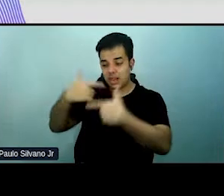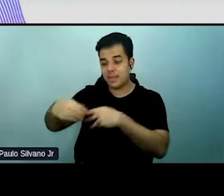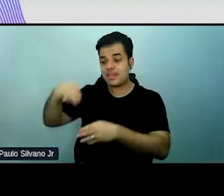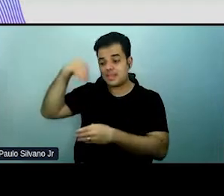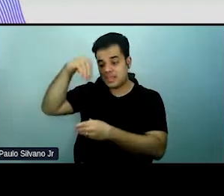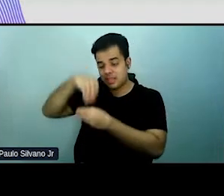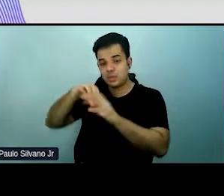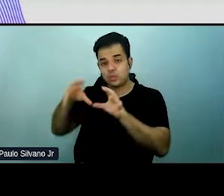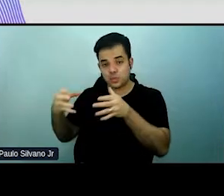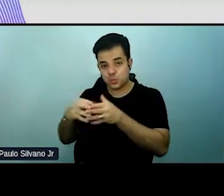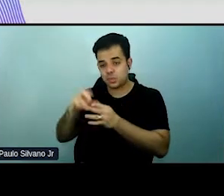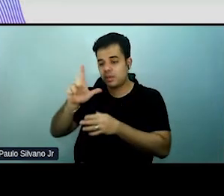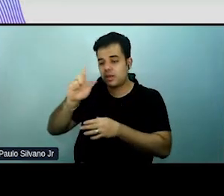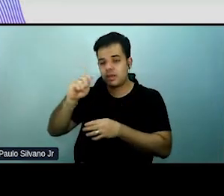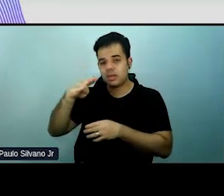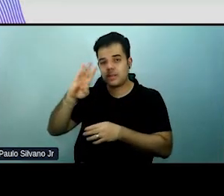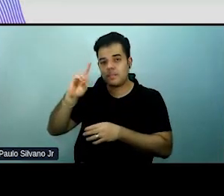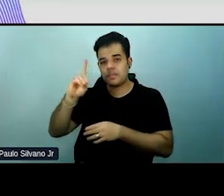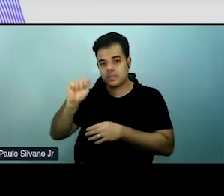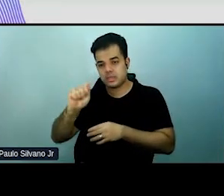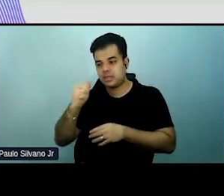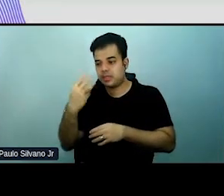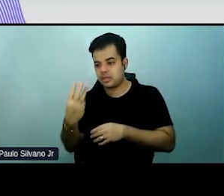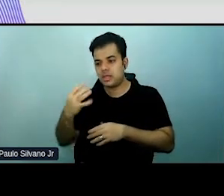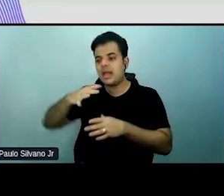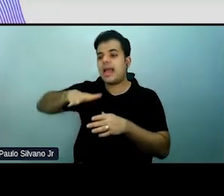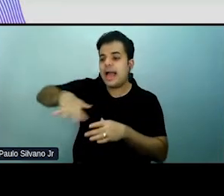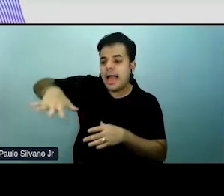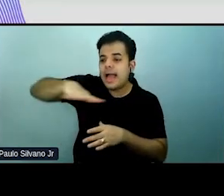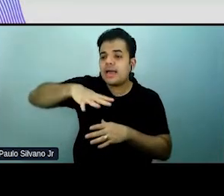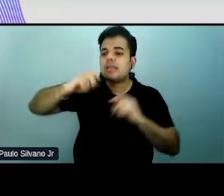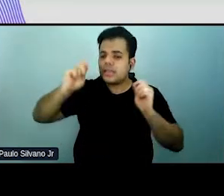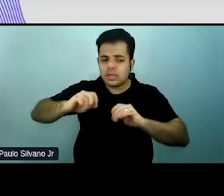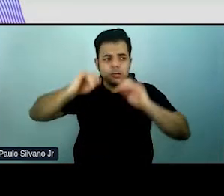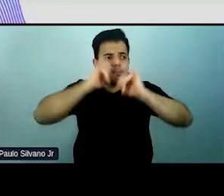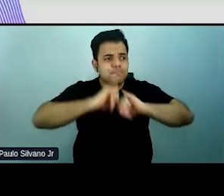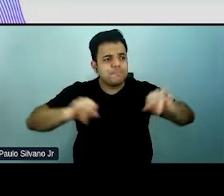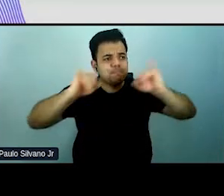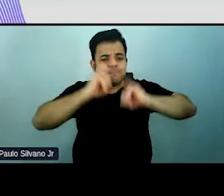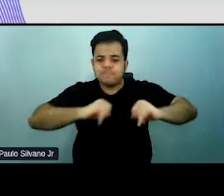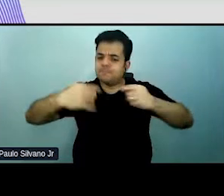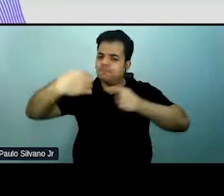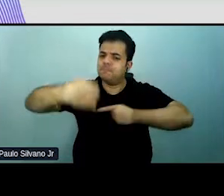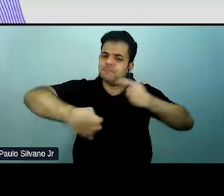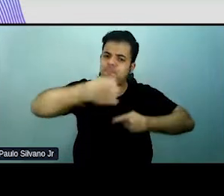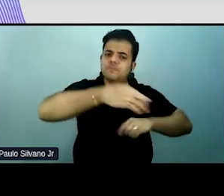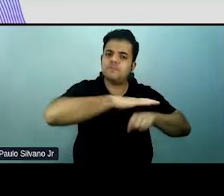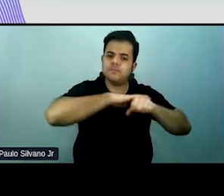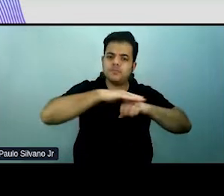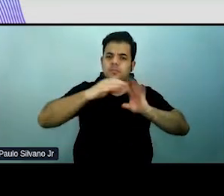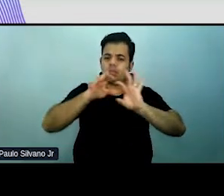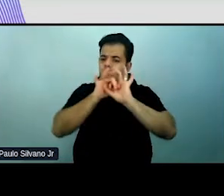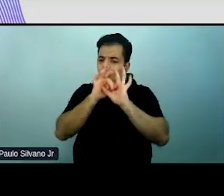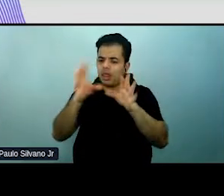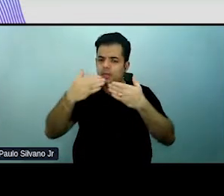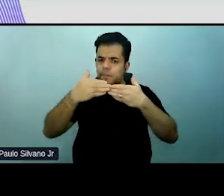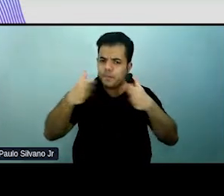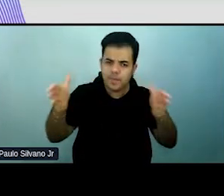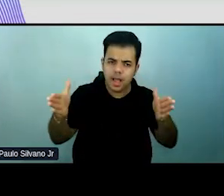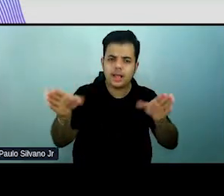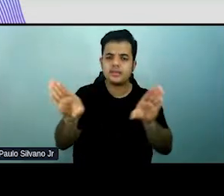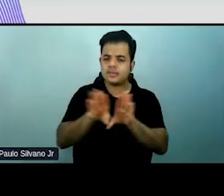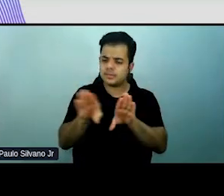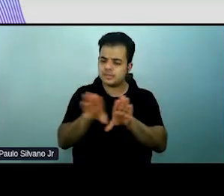Lambda 3, dentro das nossas áreas, o que a gente pode promover, então, para um debate aberto e um